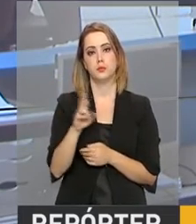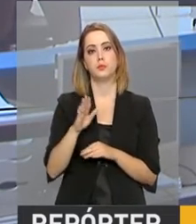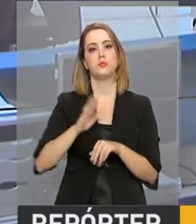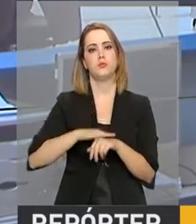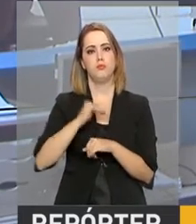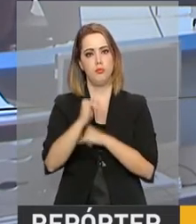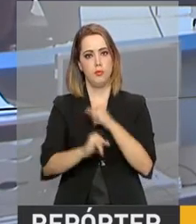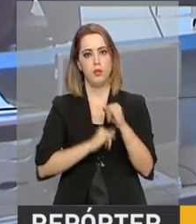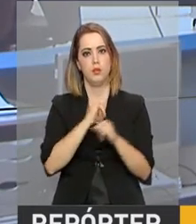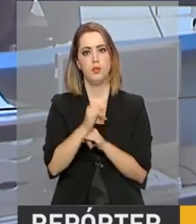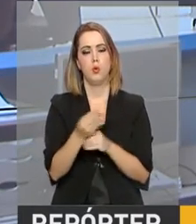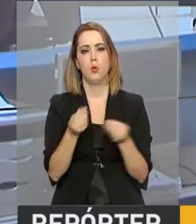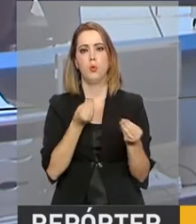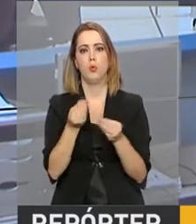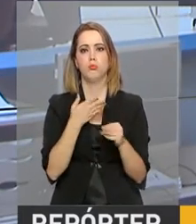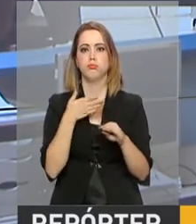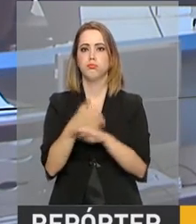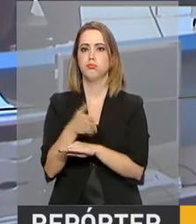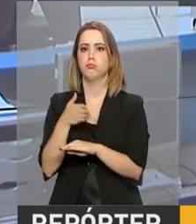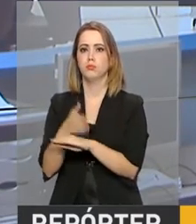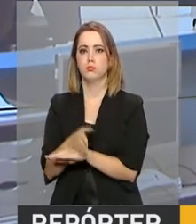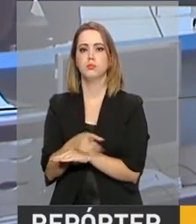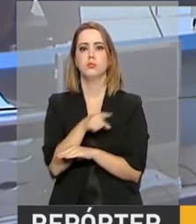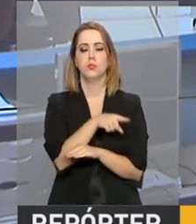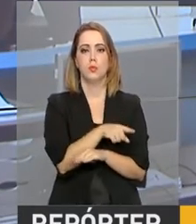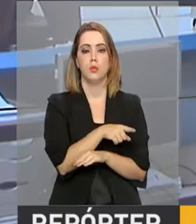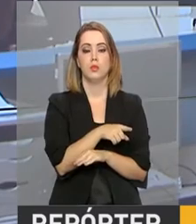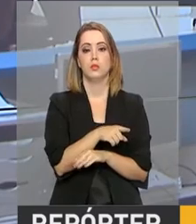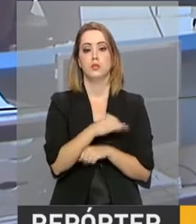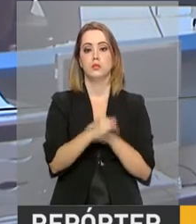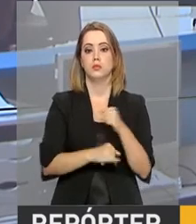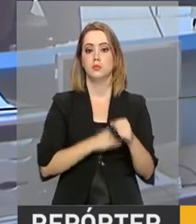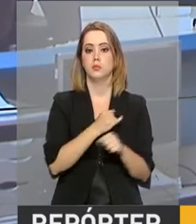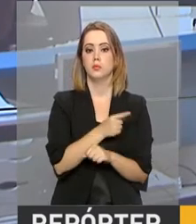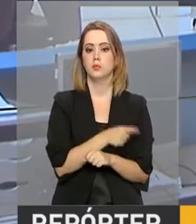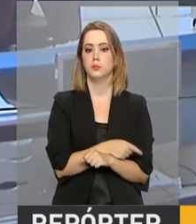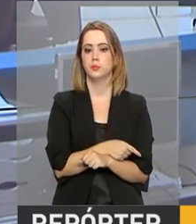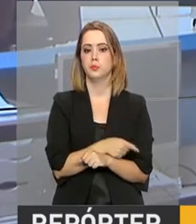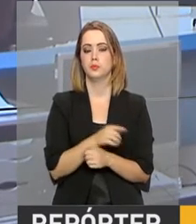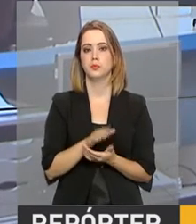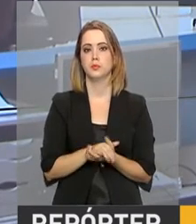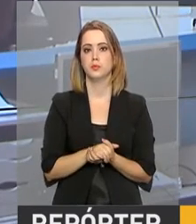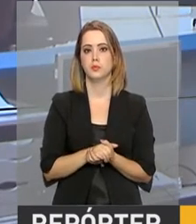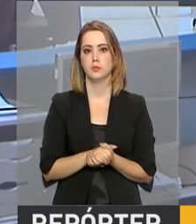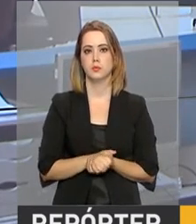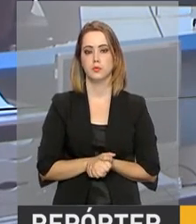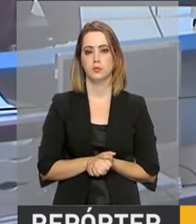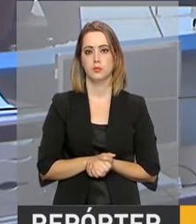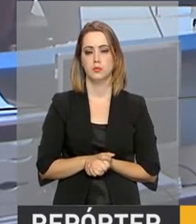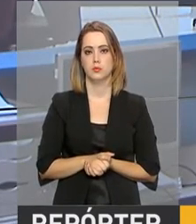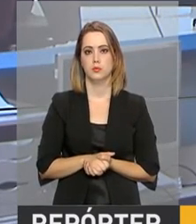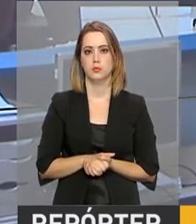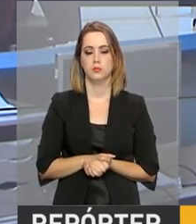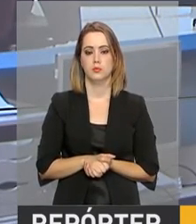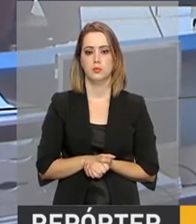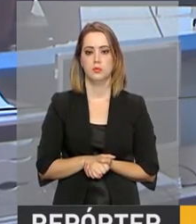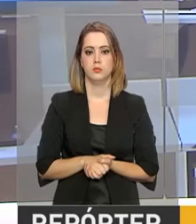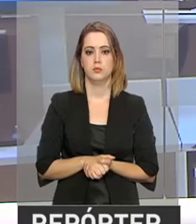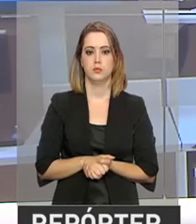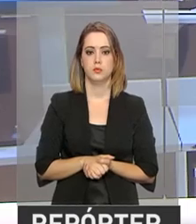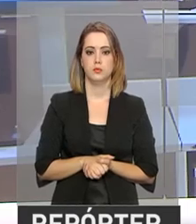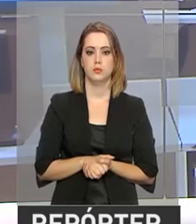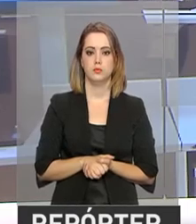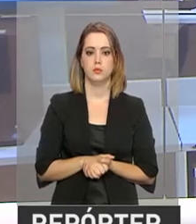informações sobre como acessar os recursos dos fundos você encontra na internet no site ministério da integração nacional